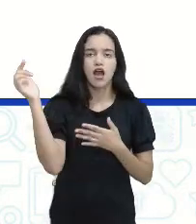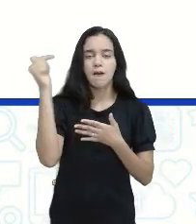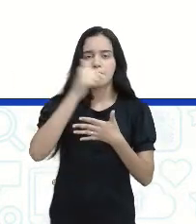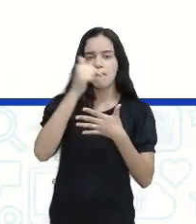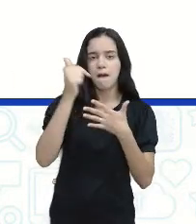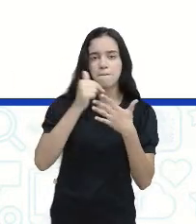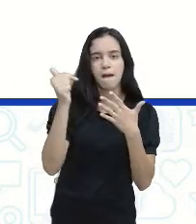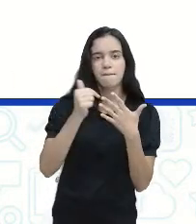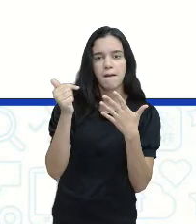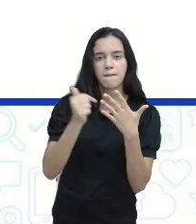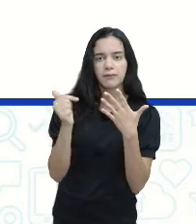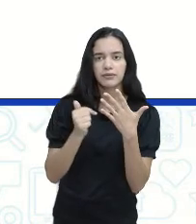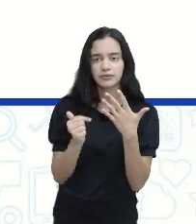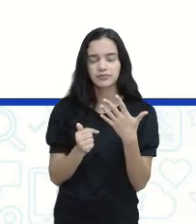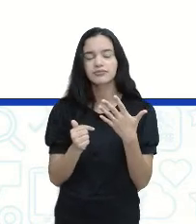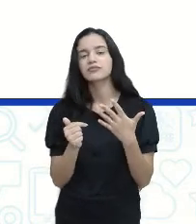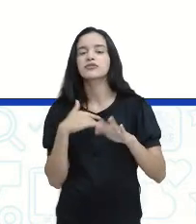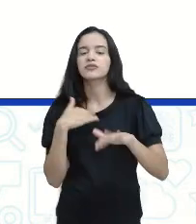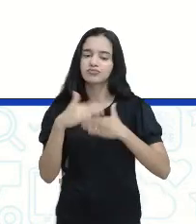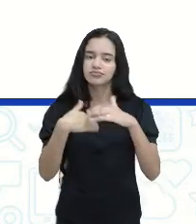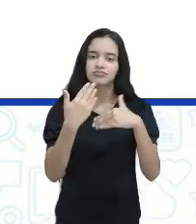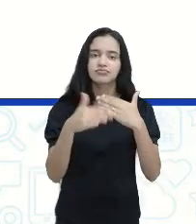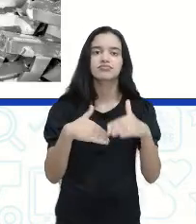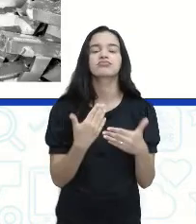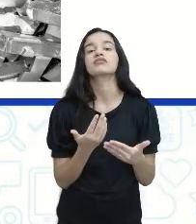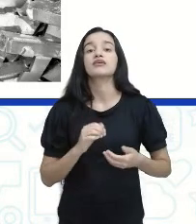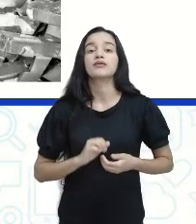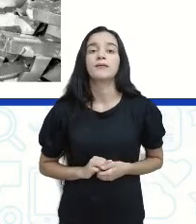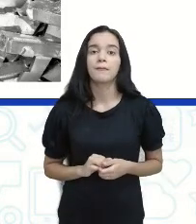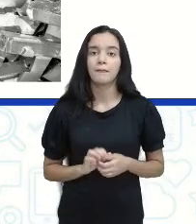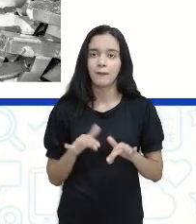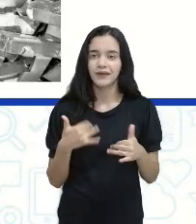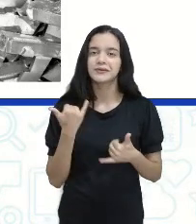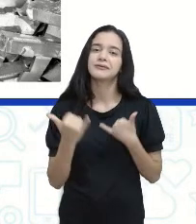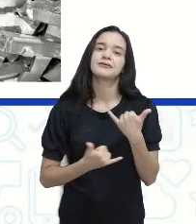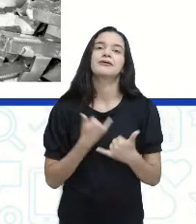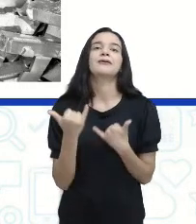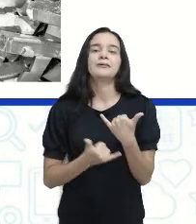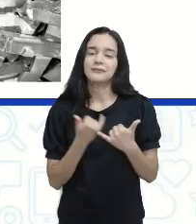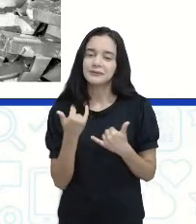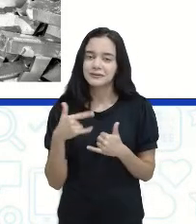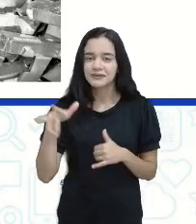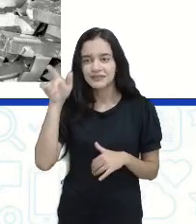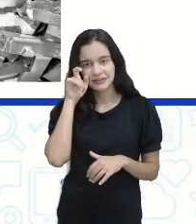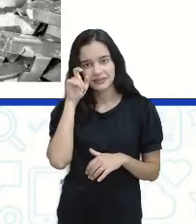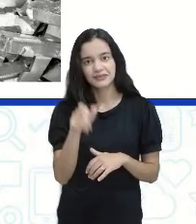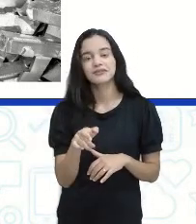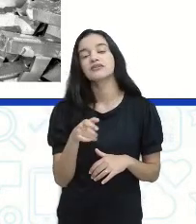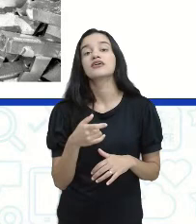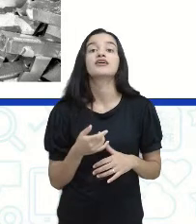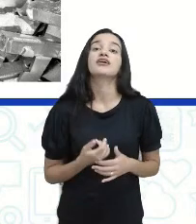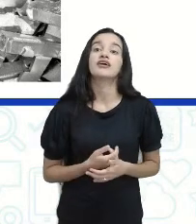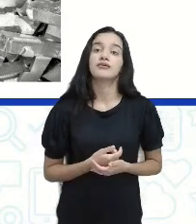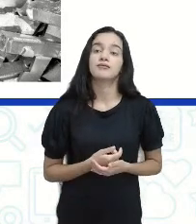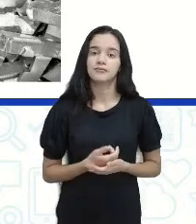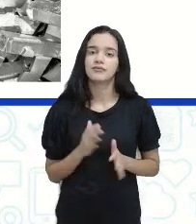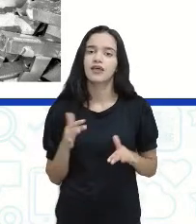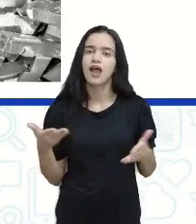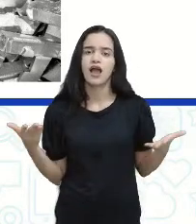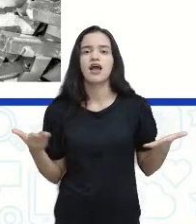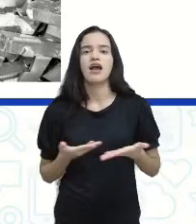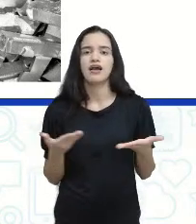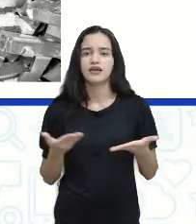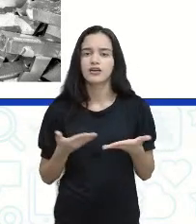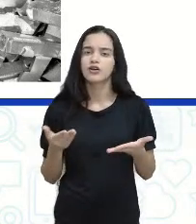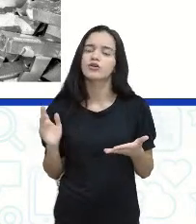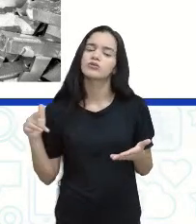né, cálcio e assim sucessivamente, tá? Então, brinquem com isso aí, que é bem interessante. Aí, no meio,